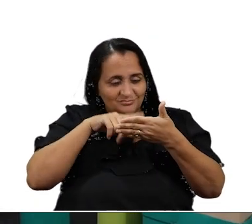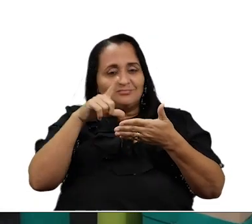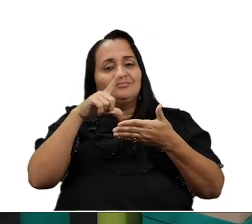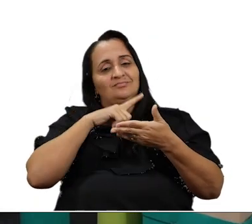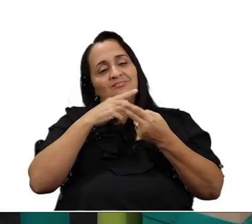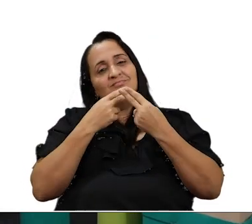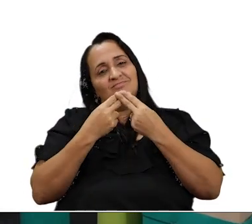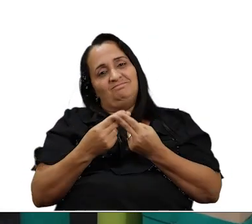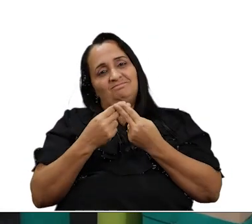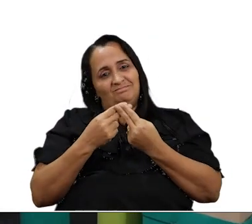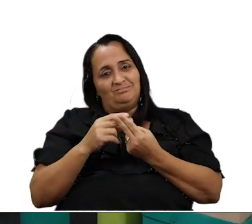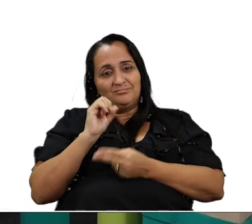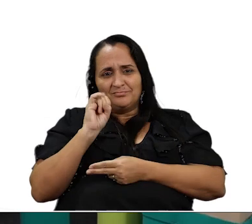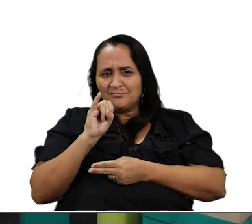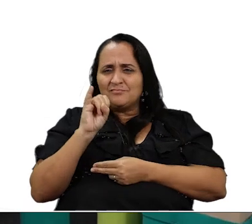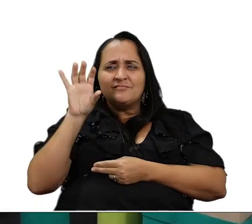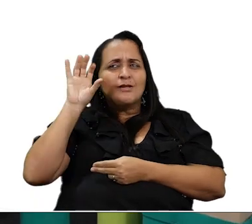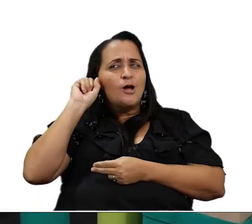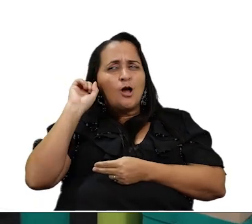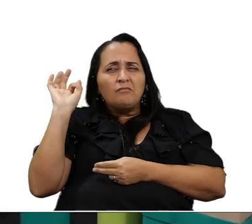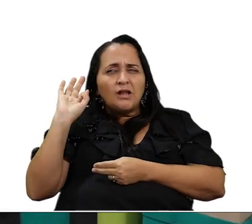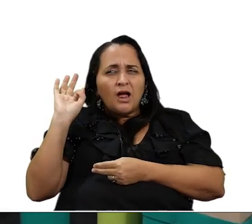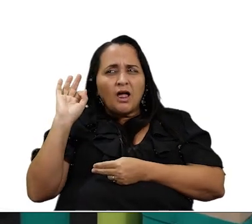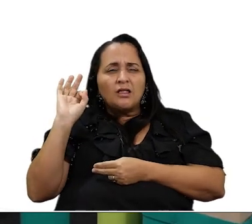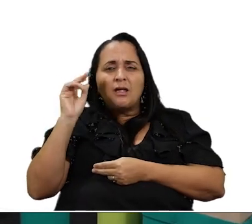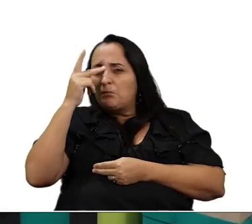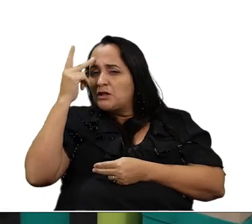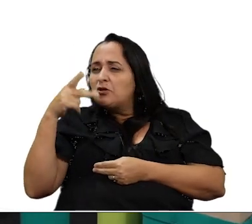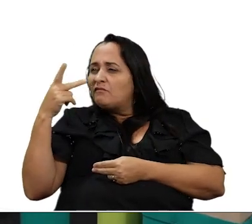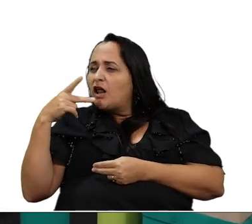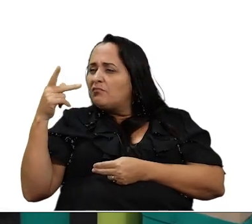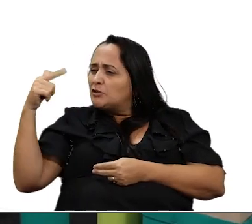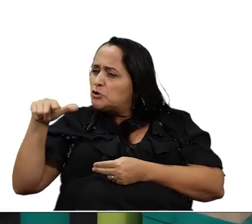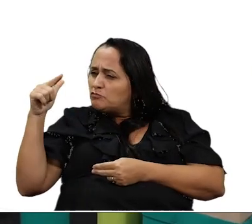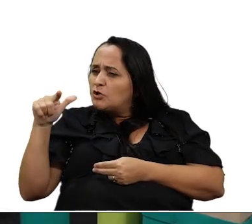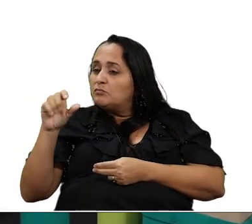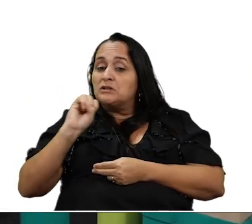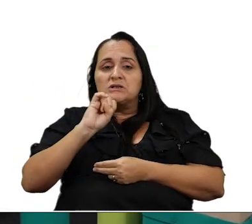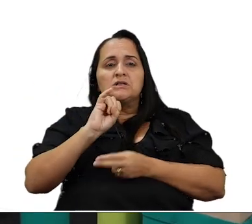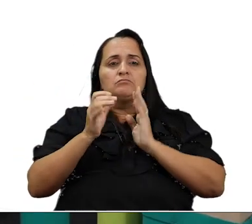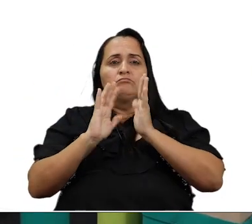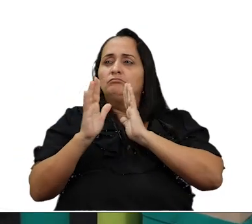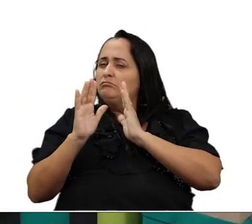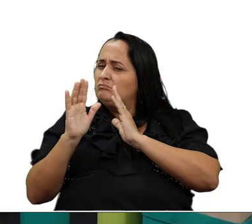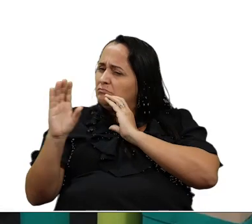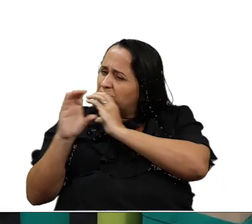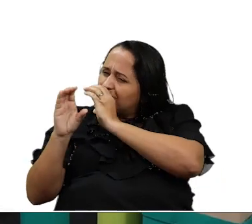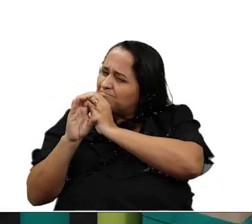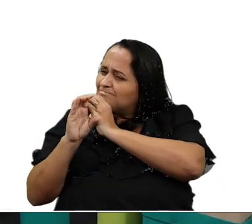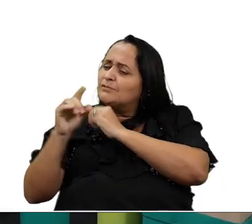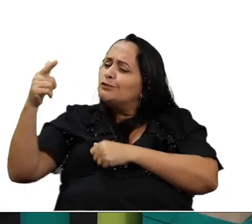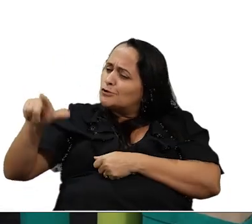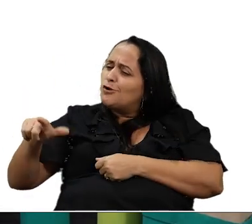escutou direito, você manda a pessoa repetir. Se você não entendeu o que leu, você vai lá e lê de novo. Vai lá e lê de